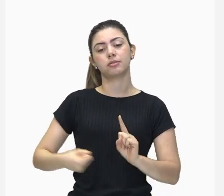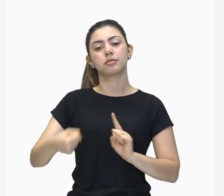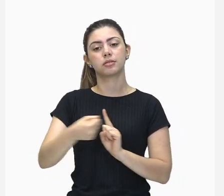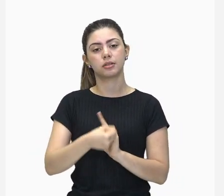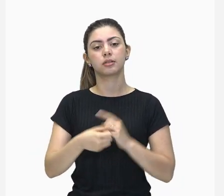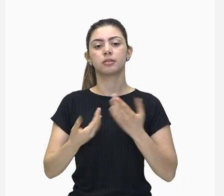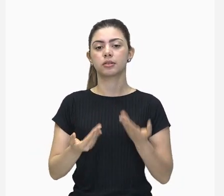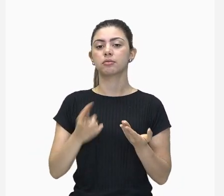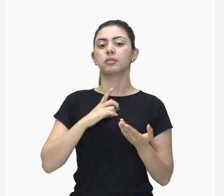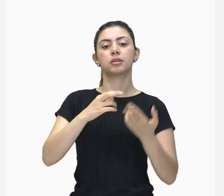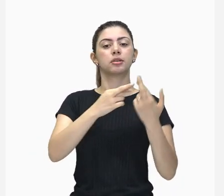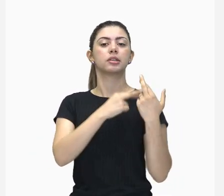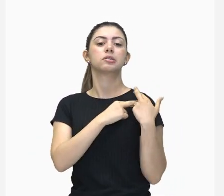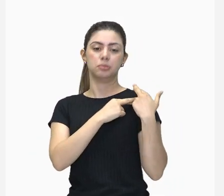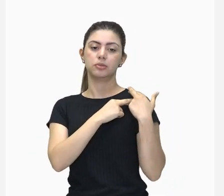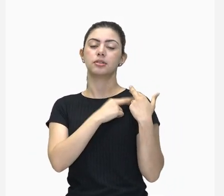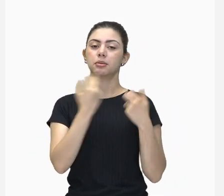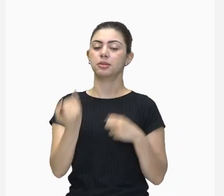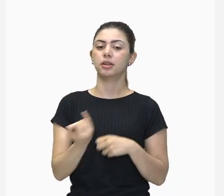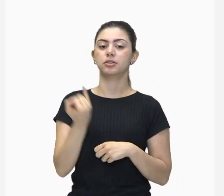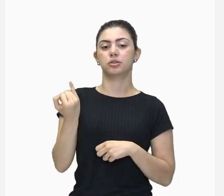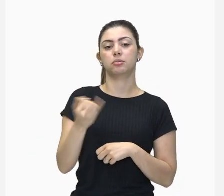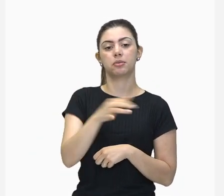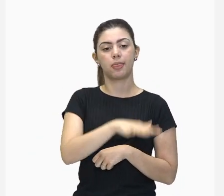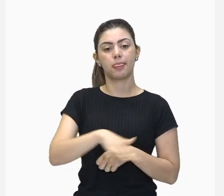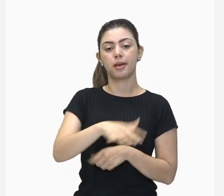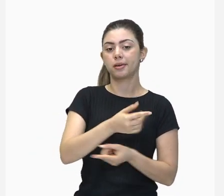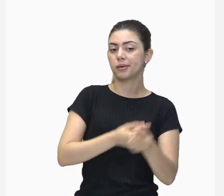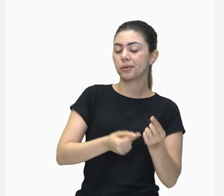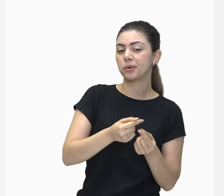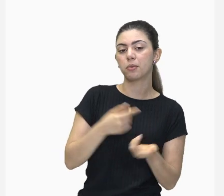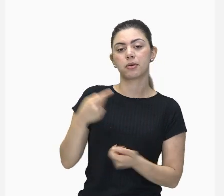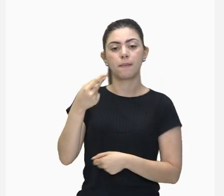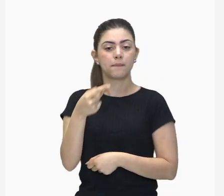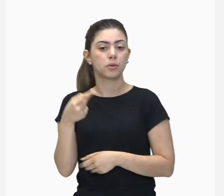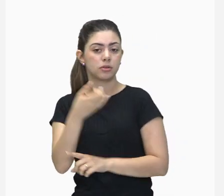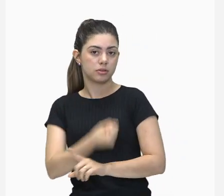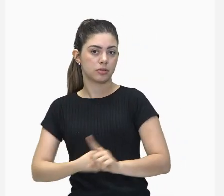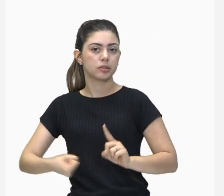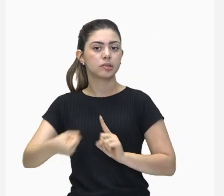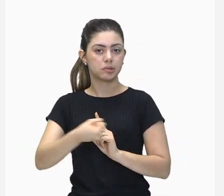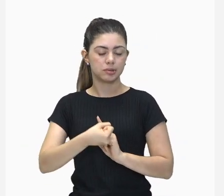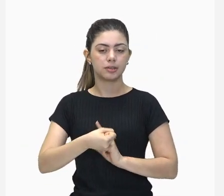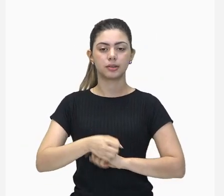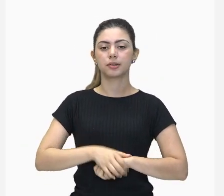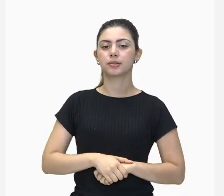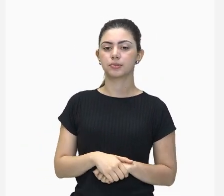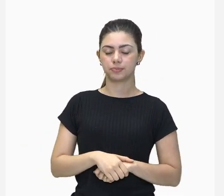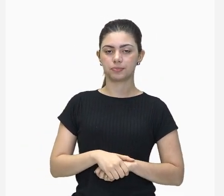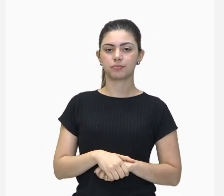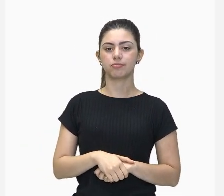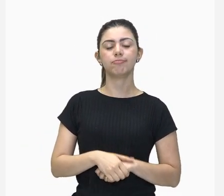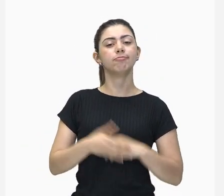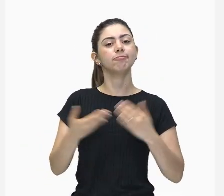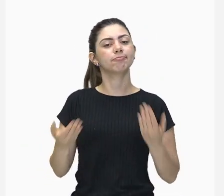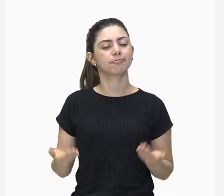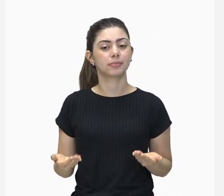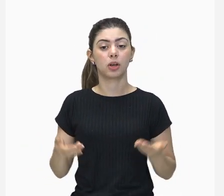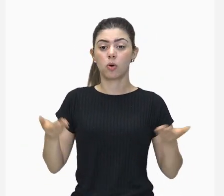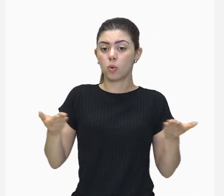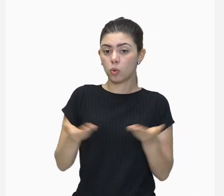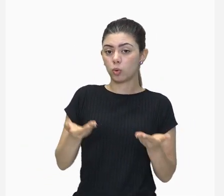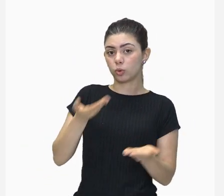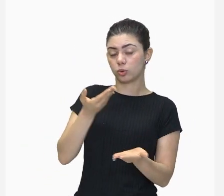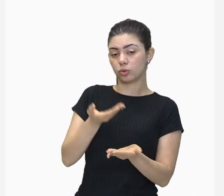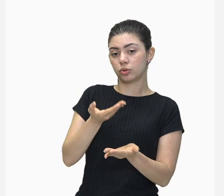um papel importantíssimo nas esferas econômica, política e social. Esta